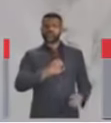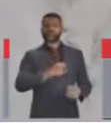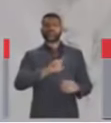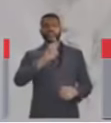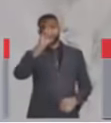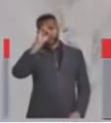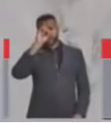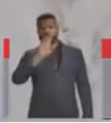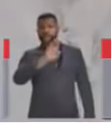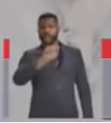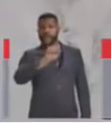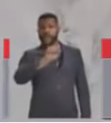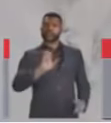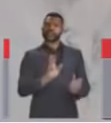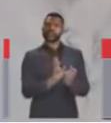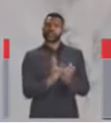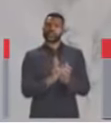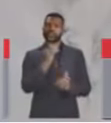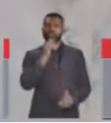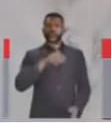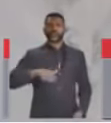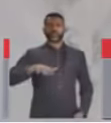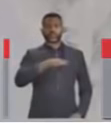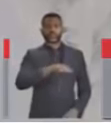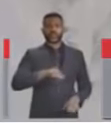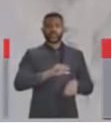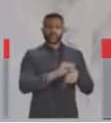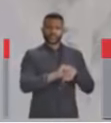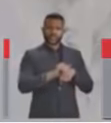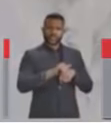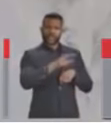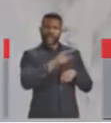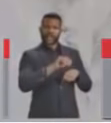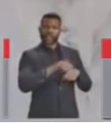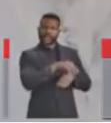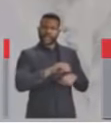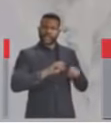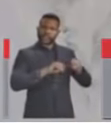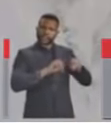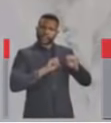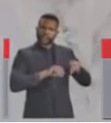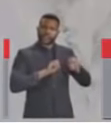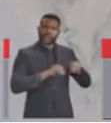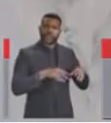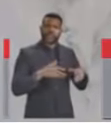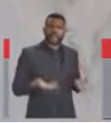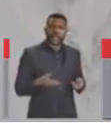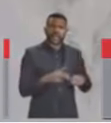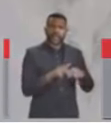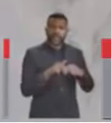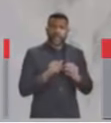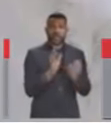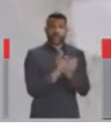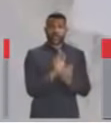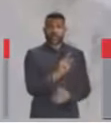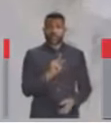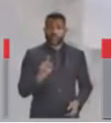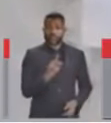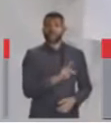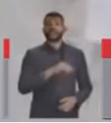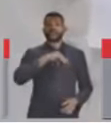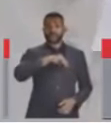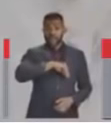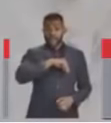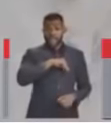data-base dos Servidores que haja mais investimentos em educação porque lá os professores além dessa questão